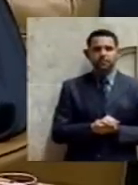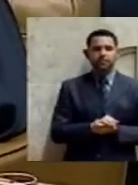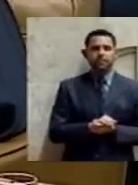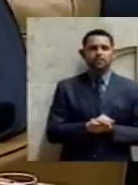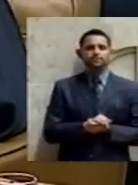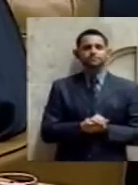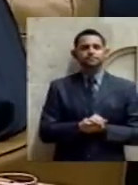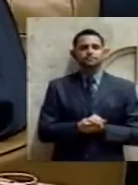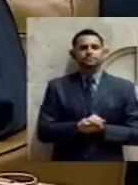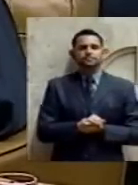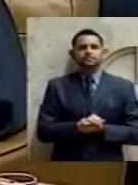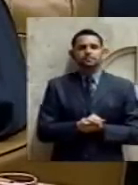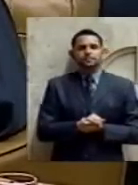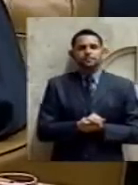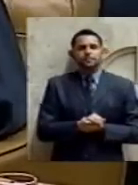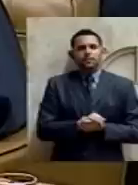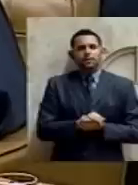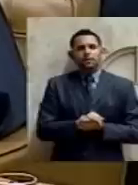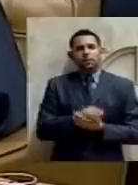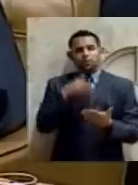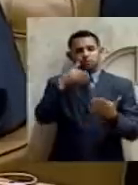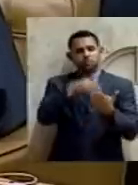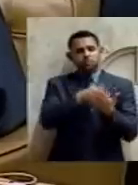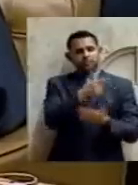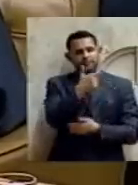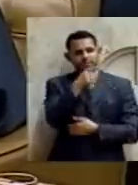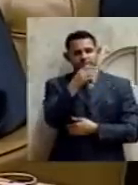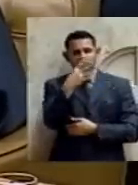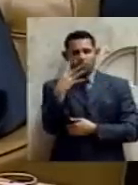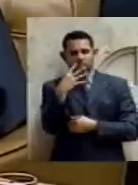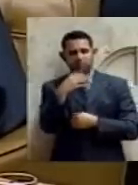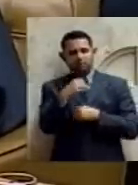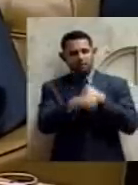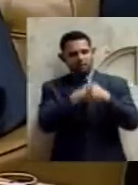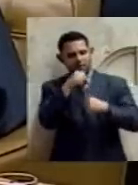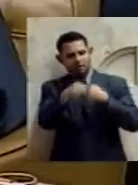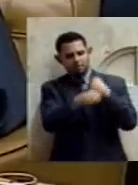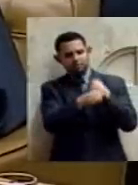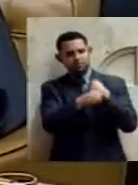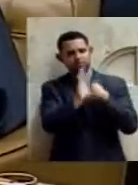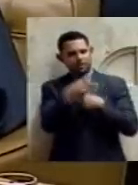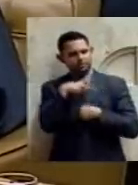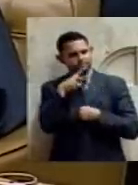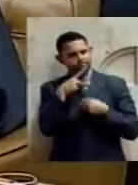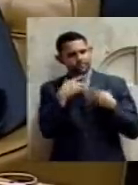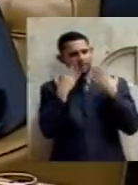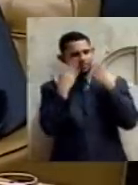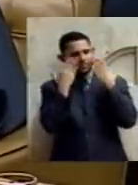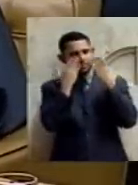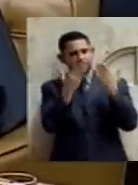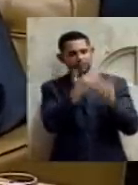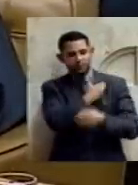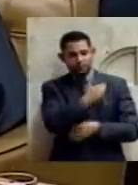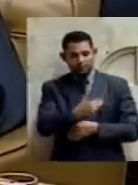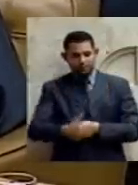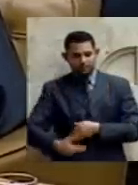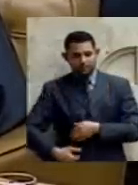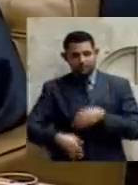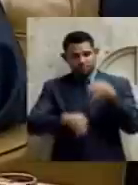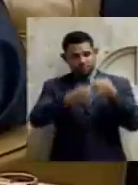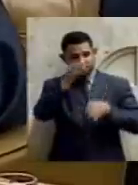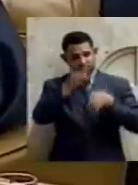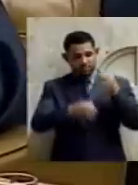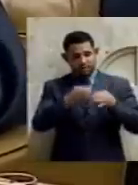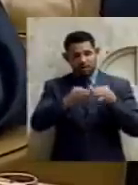Os últimos 24 anos foram testemunhas de que a ascensão institucional do Poder Judiciário, notadamente